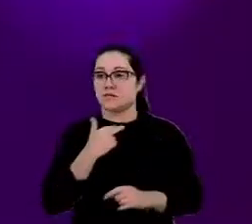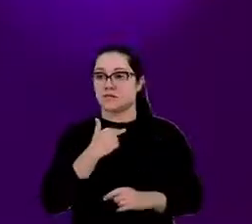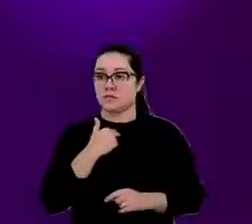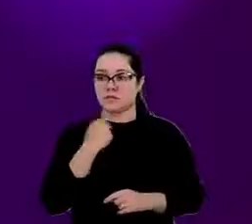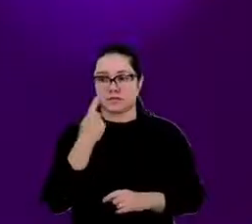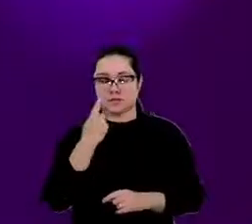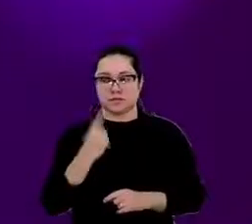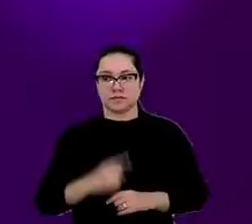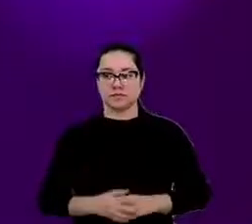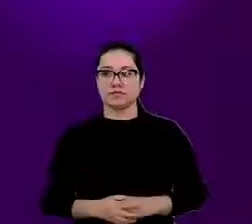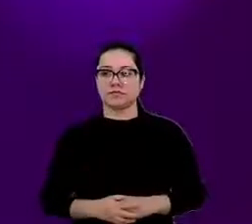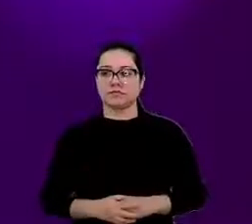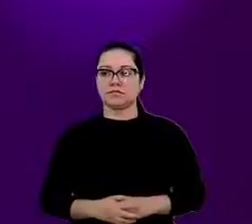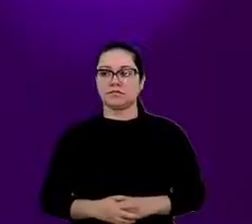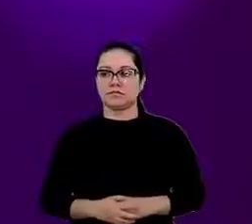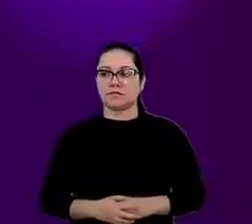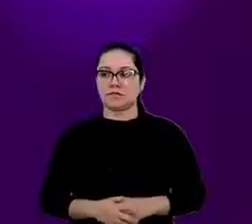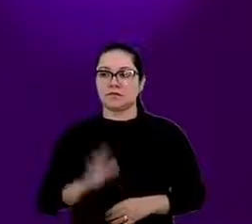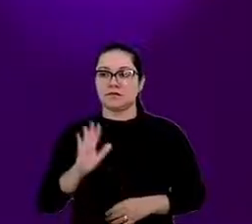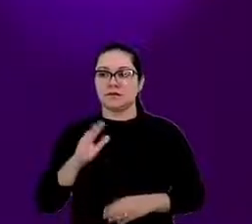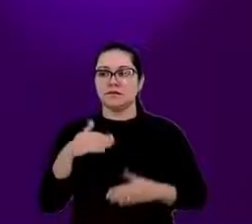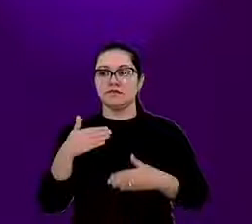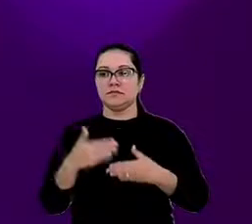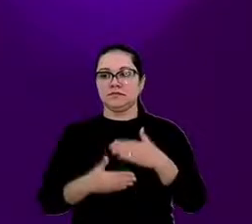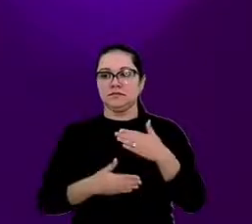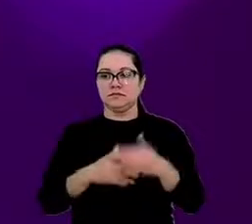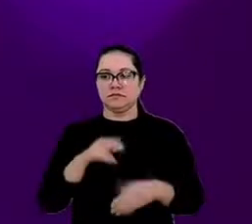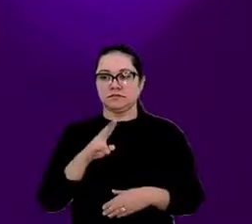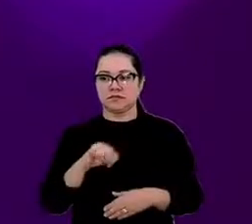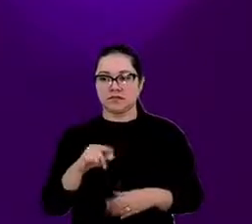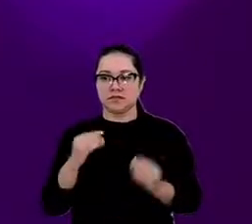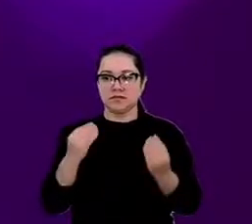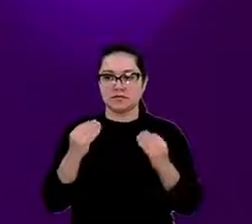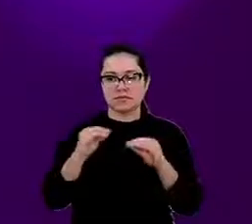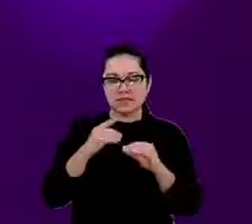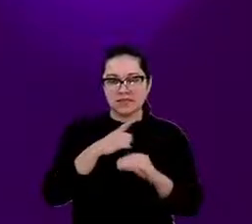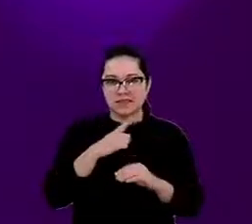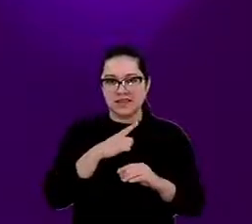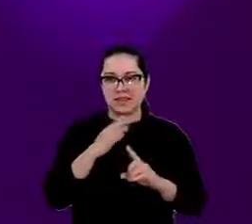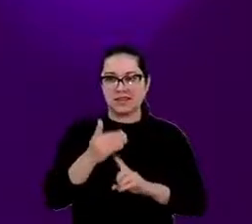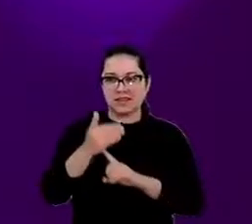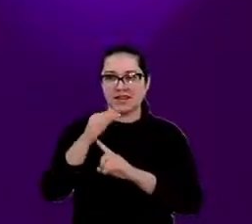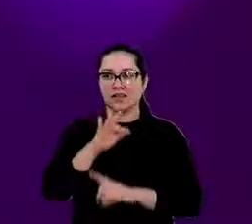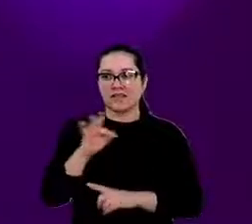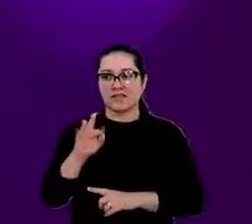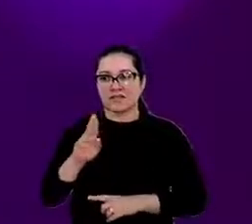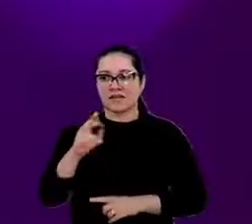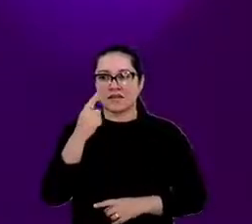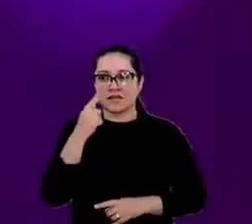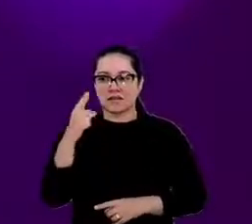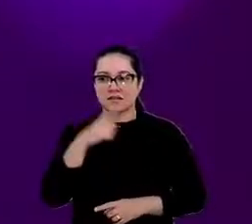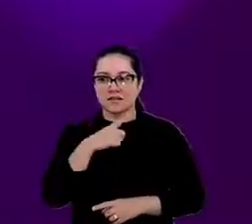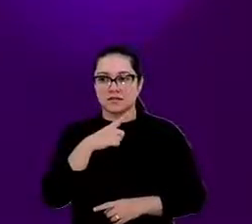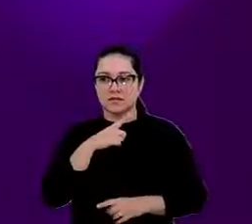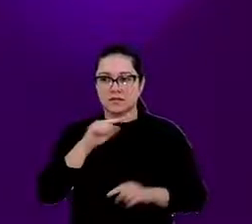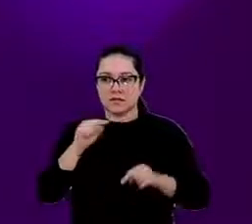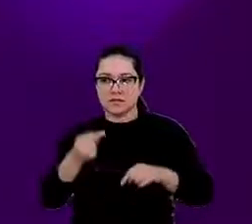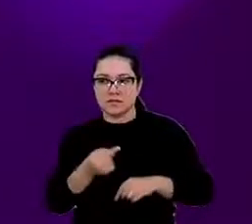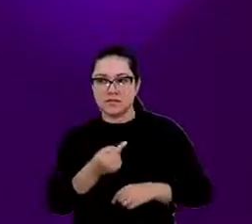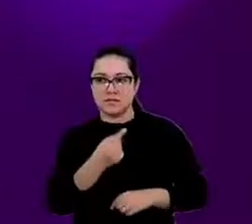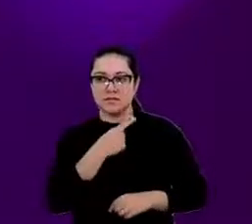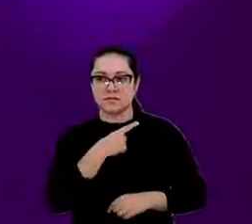intravascular. Mas, à medida que você vai aplicar essa tecnologia do FFR, você coloca um catéter numa coronária, você